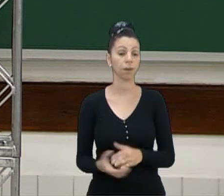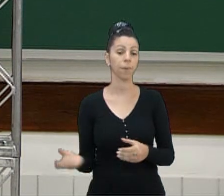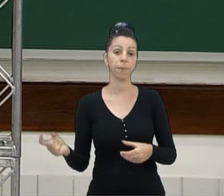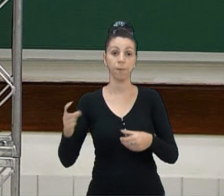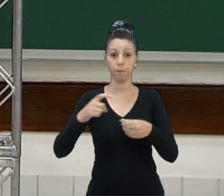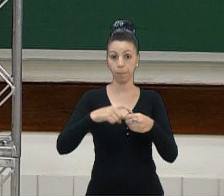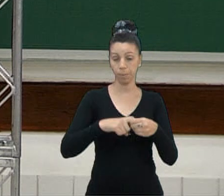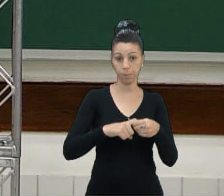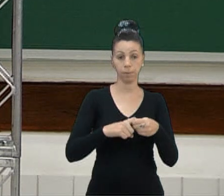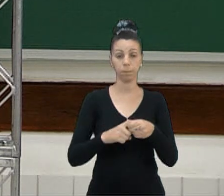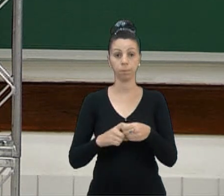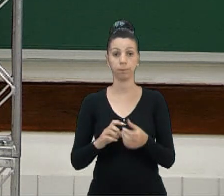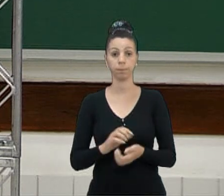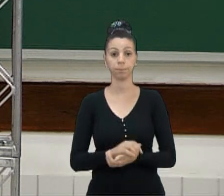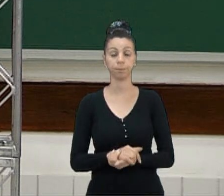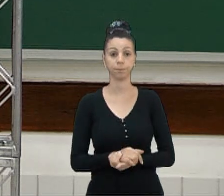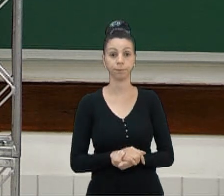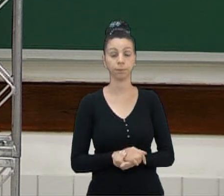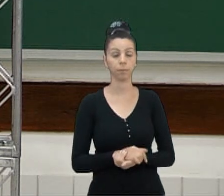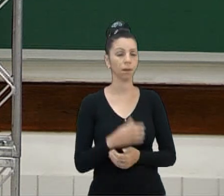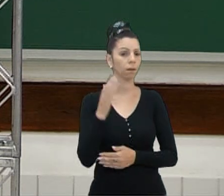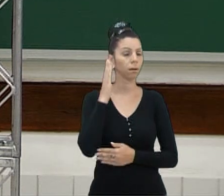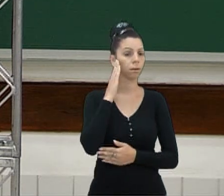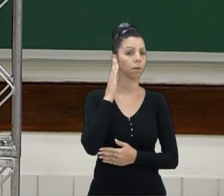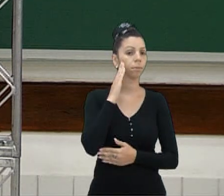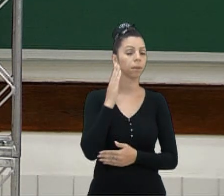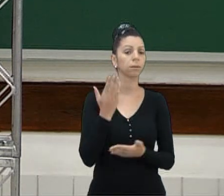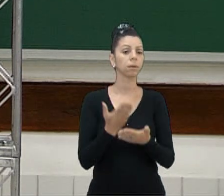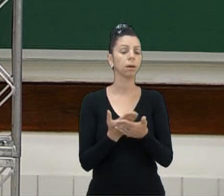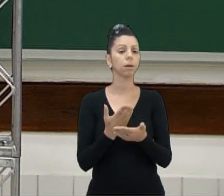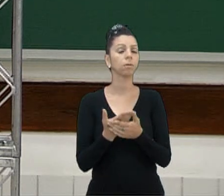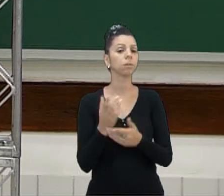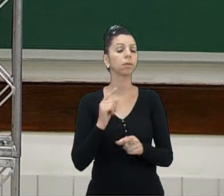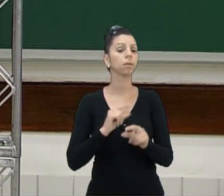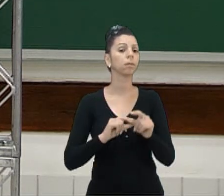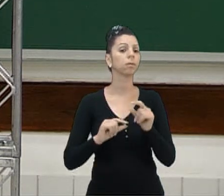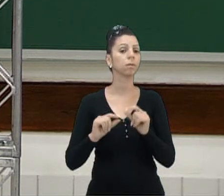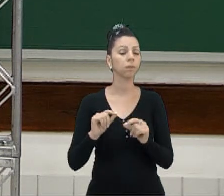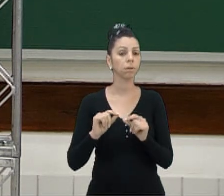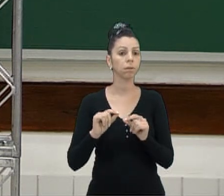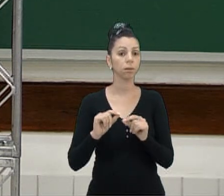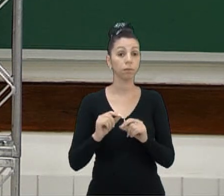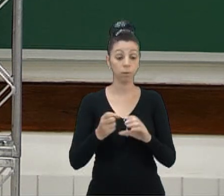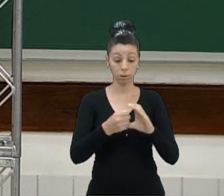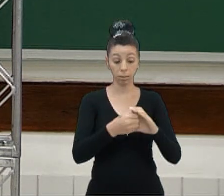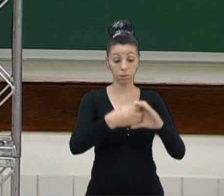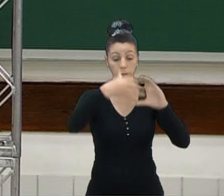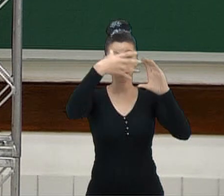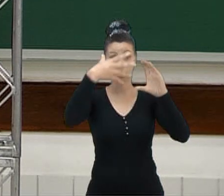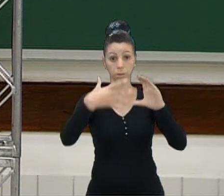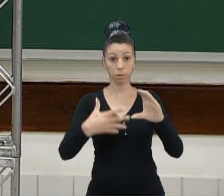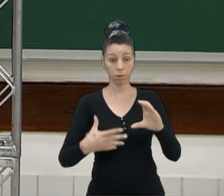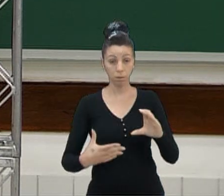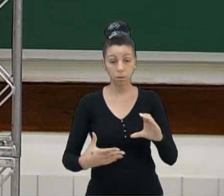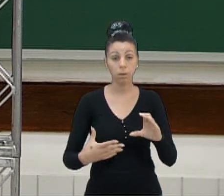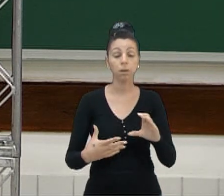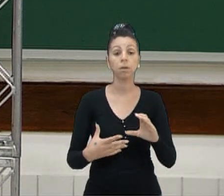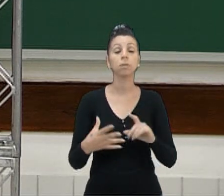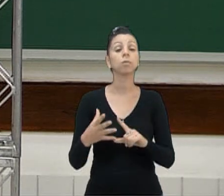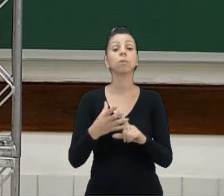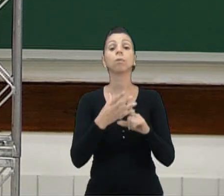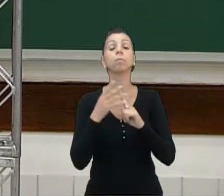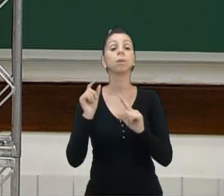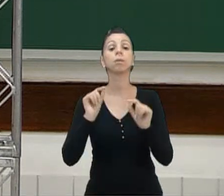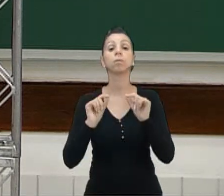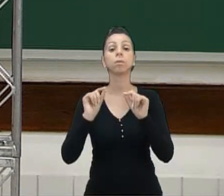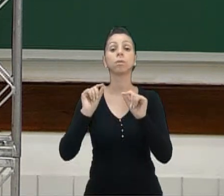Voltamos aqui então, pessoal, sabendo que a nossa aula de hoje foi bem característica de tratar os domínios